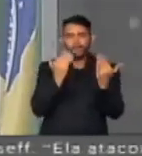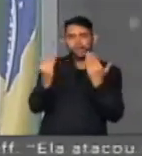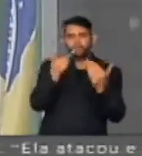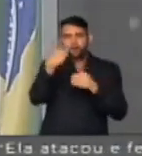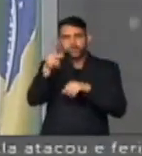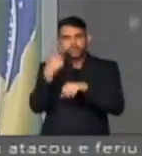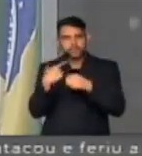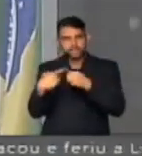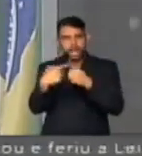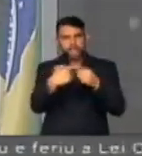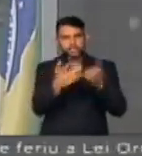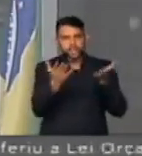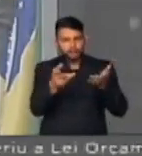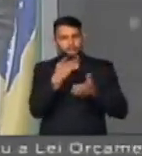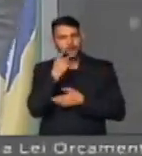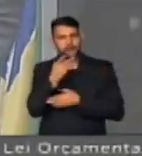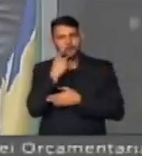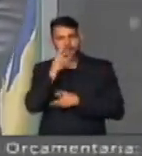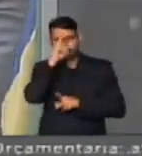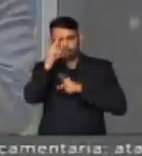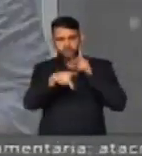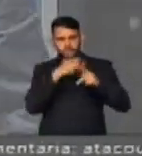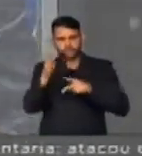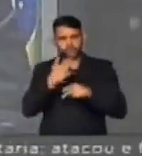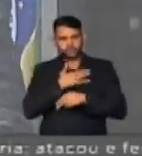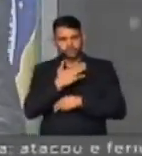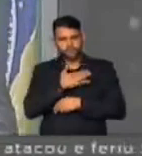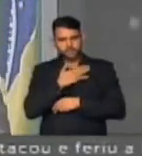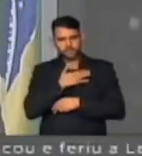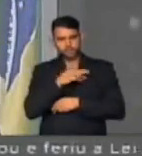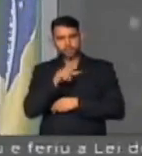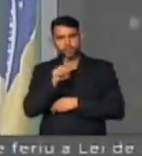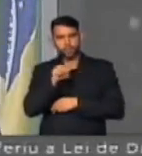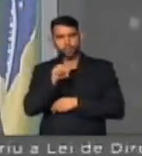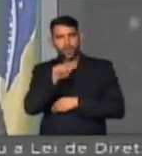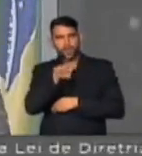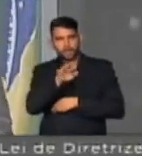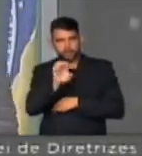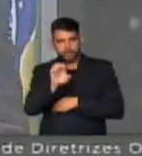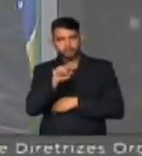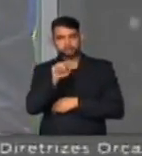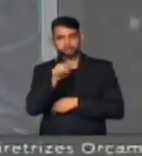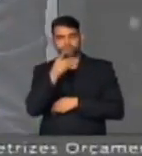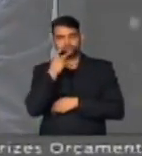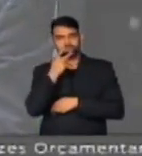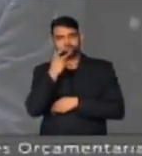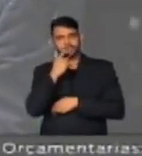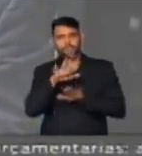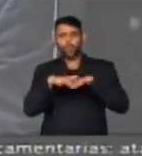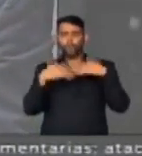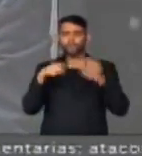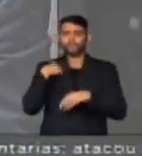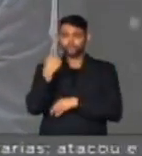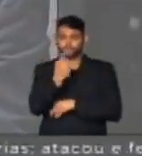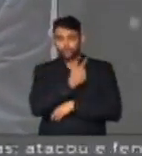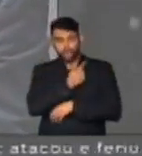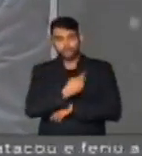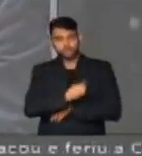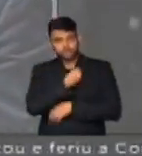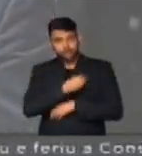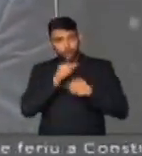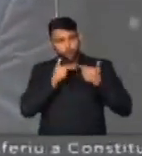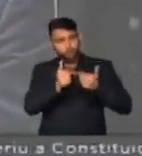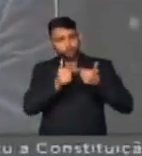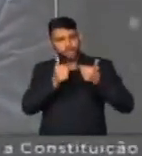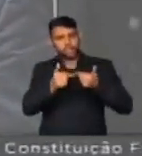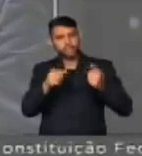cidades, quero falar para o povo da minha grande Porto Alegre. Enquanto nós estamos lutando